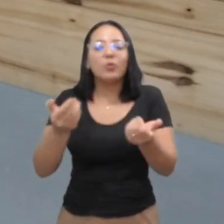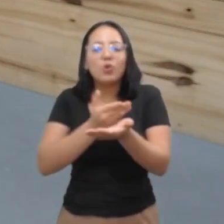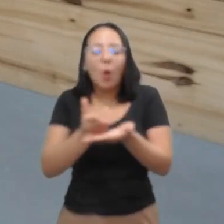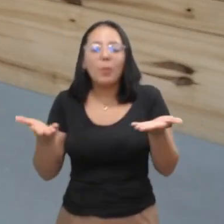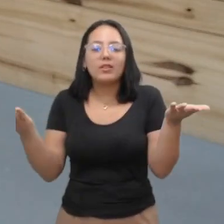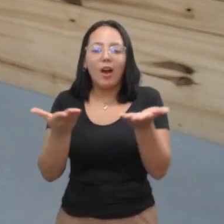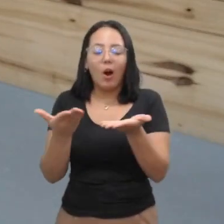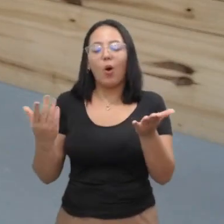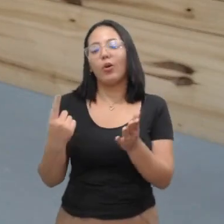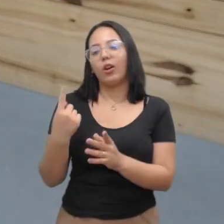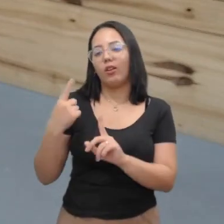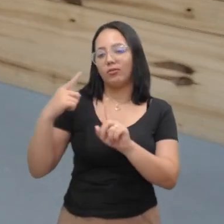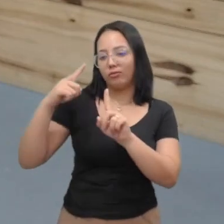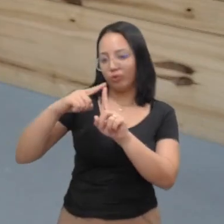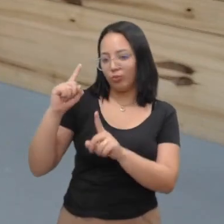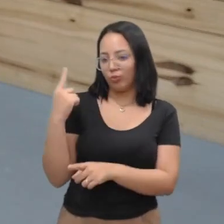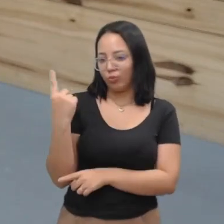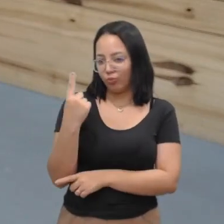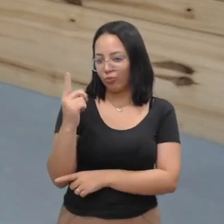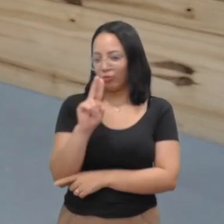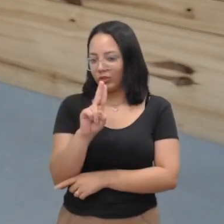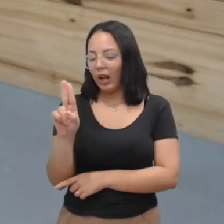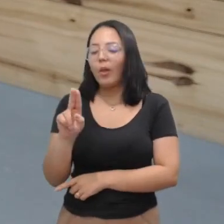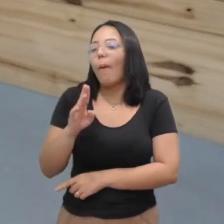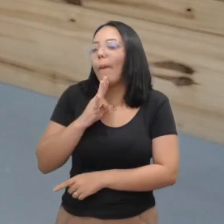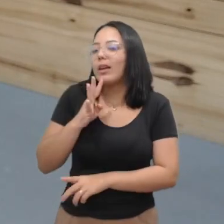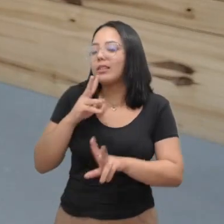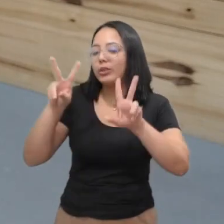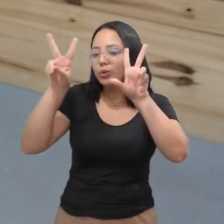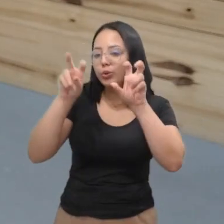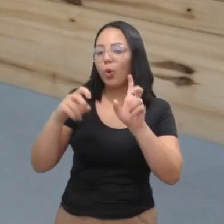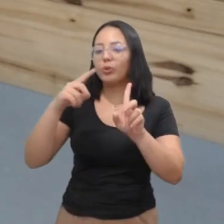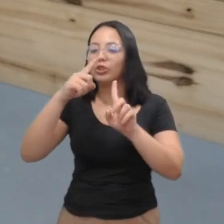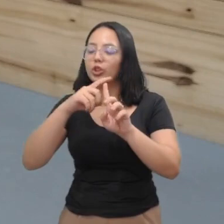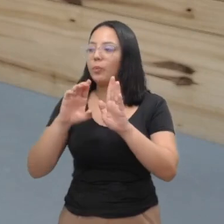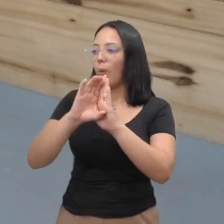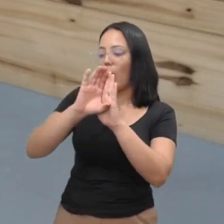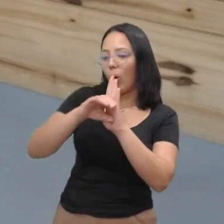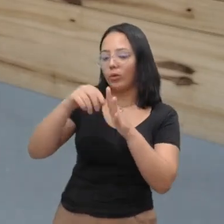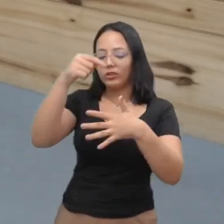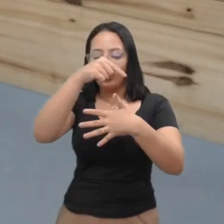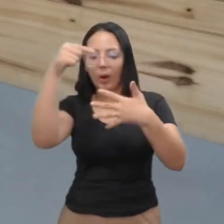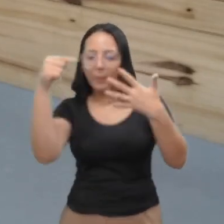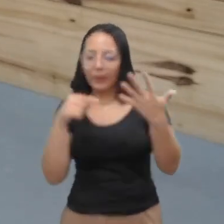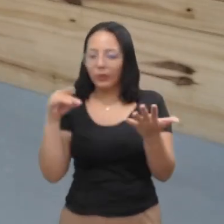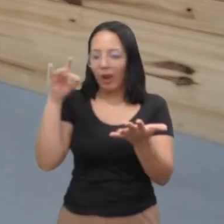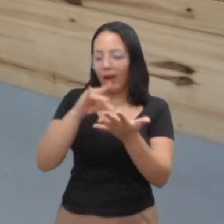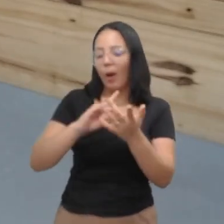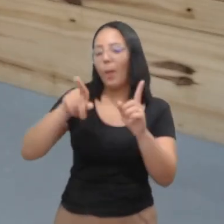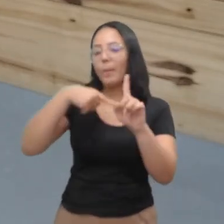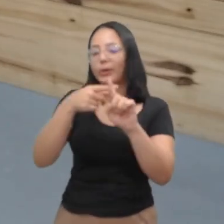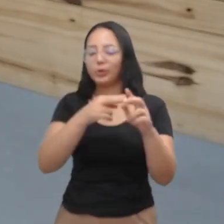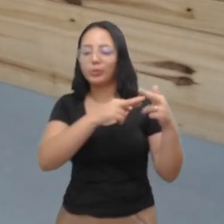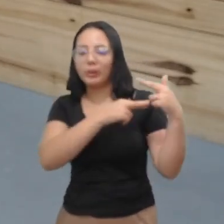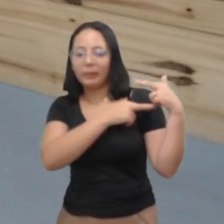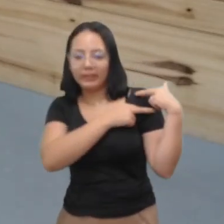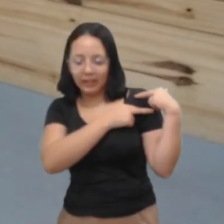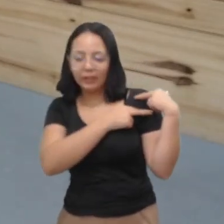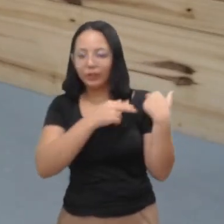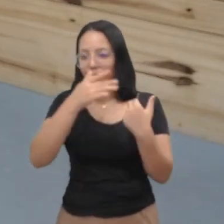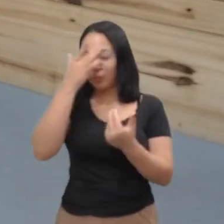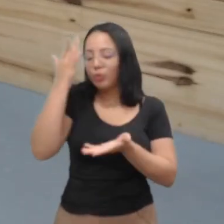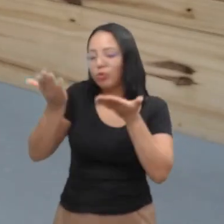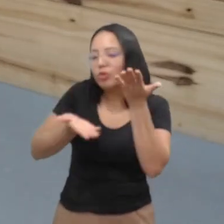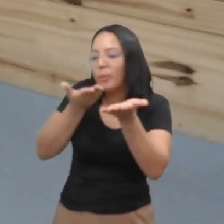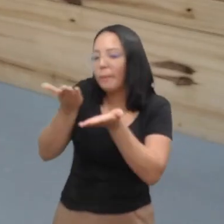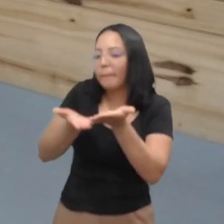nossa unidade 1, conhecer sobre definições, aspectos legais e responsabilidades do prestador de